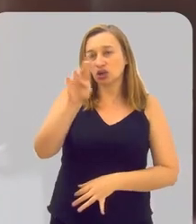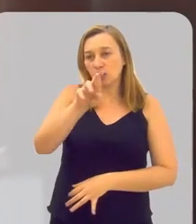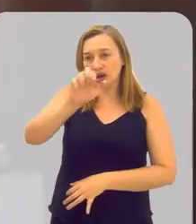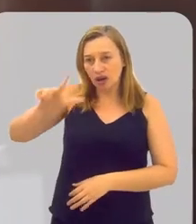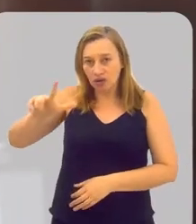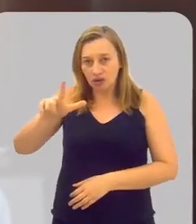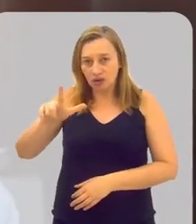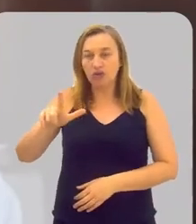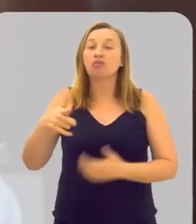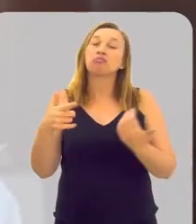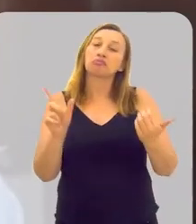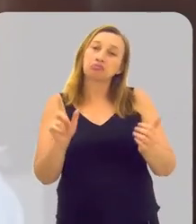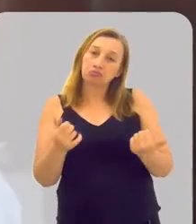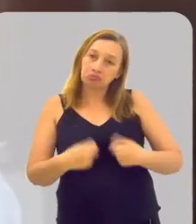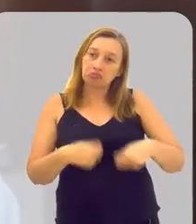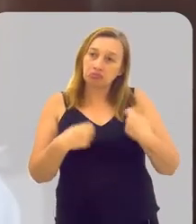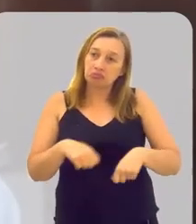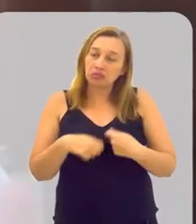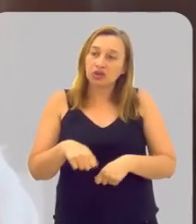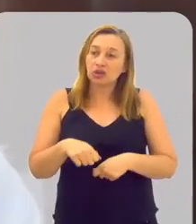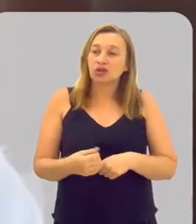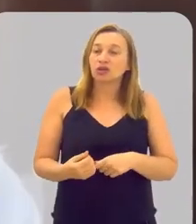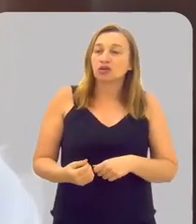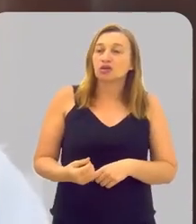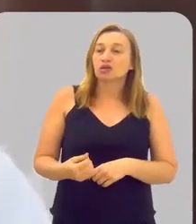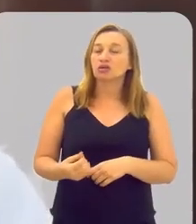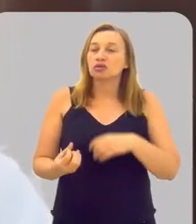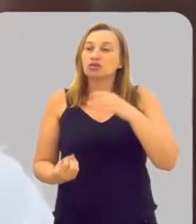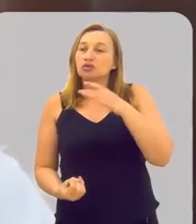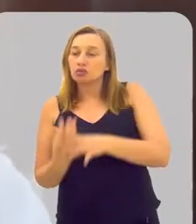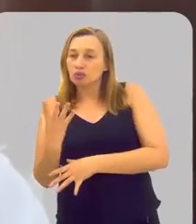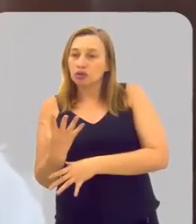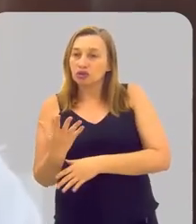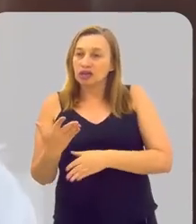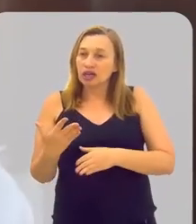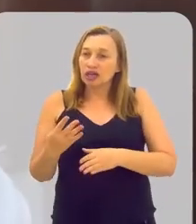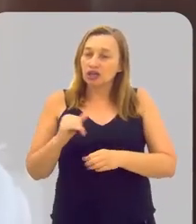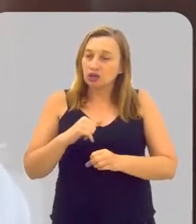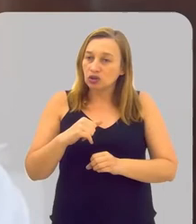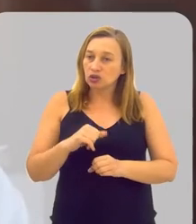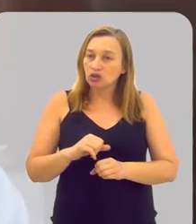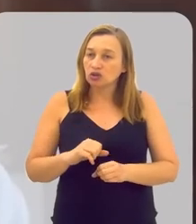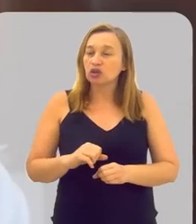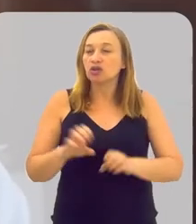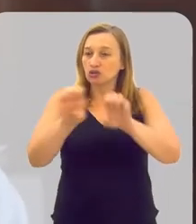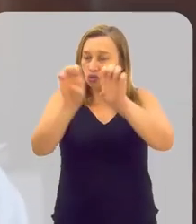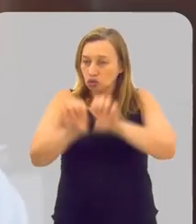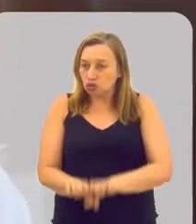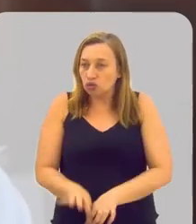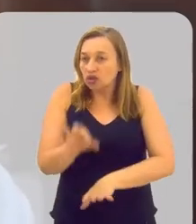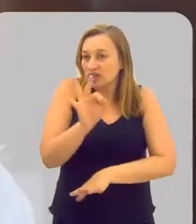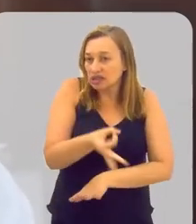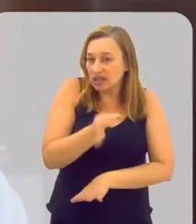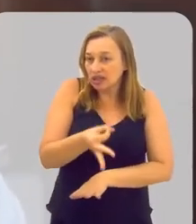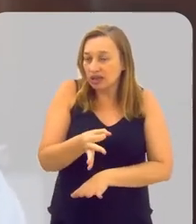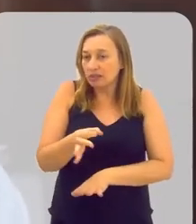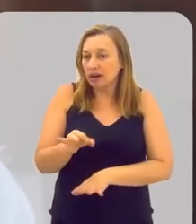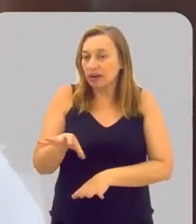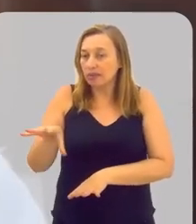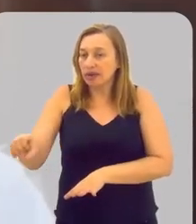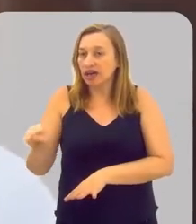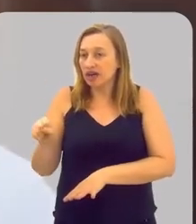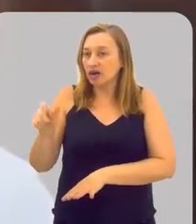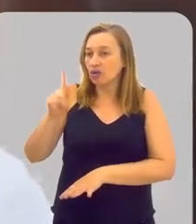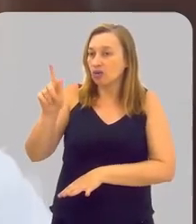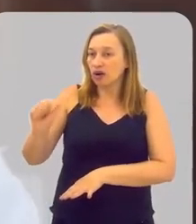do nosso litoral. Isso gera a necessidade do produtor de criar uma infraestrutura específica para trazer esse gás